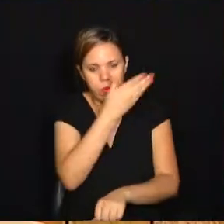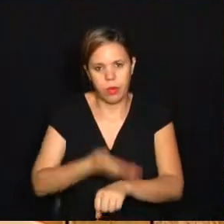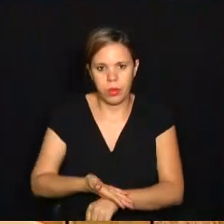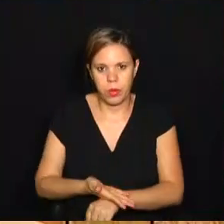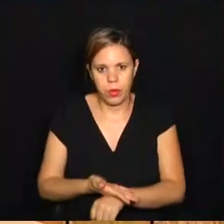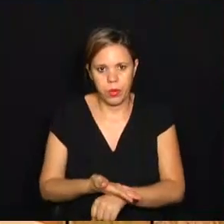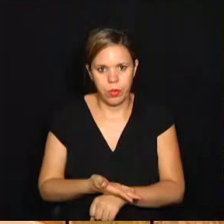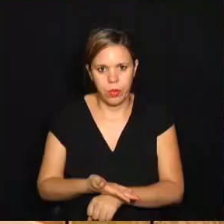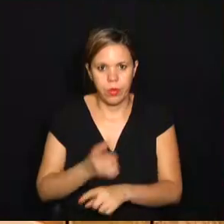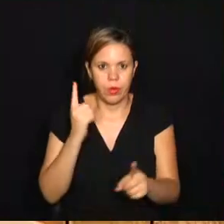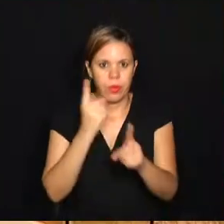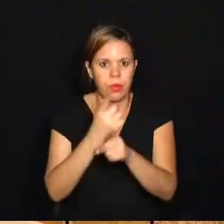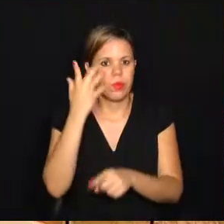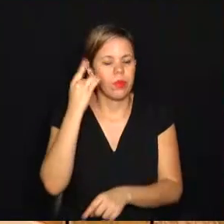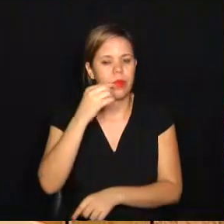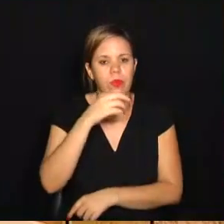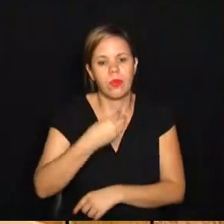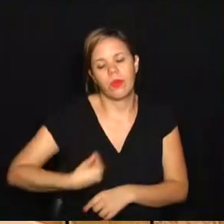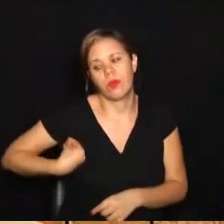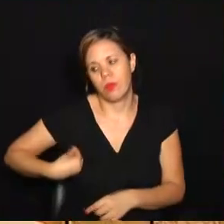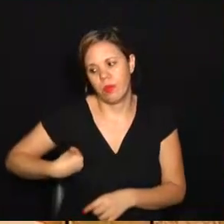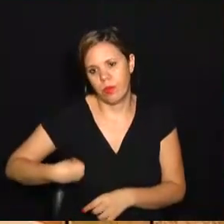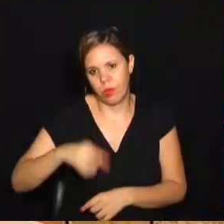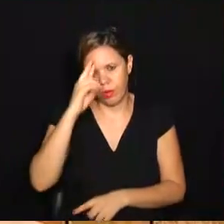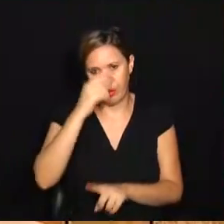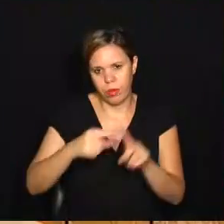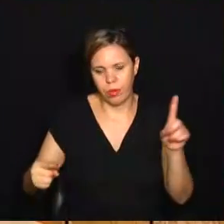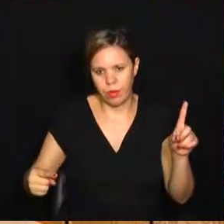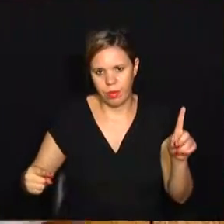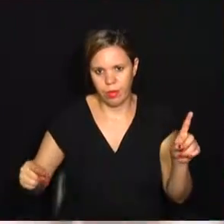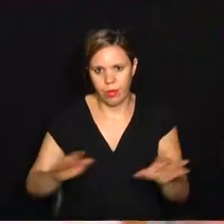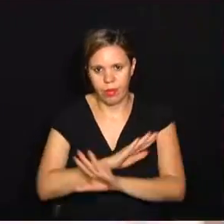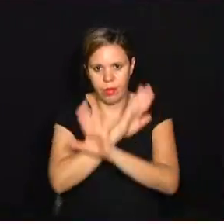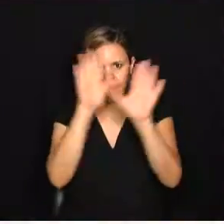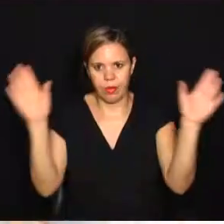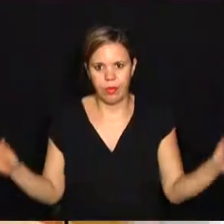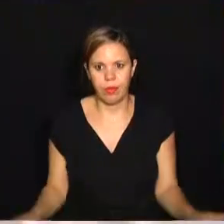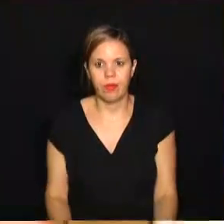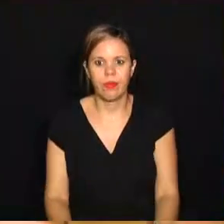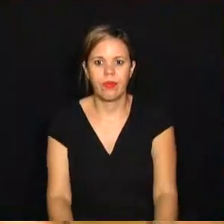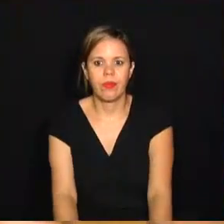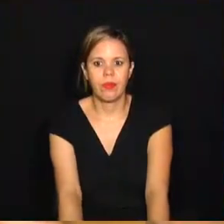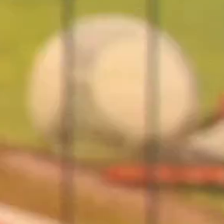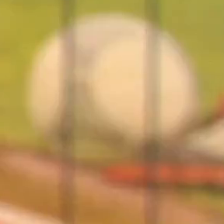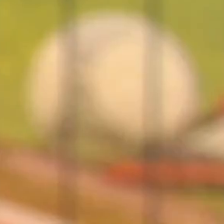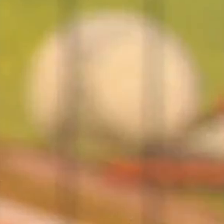A gente se vê amanhã ao vivo, ao 12:30. Até lá. Tchau, tchau.